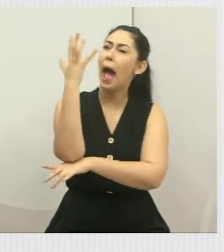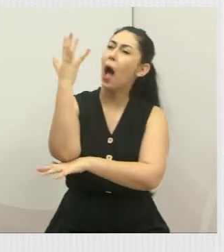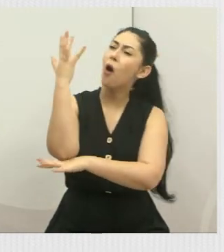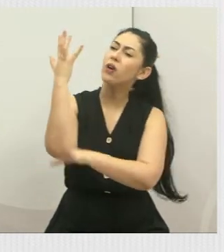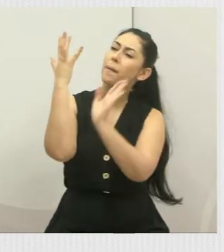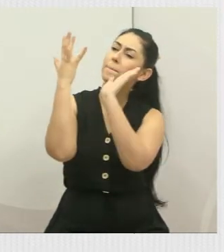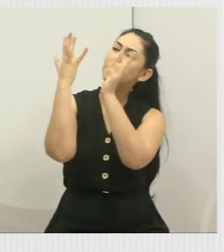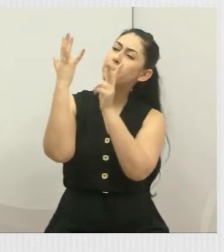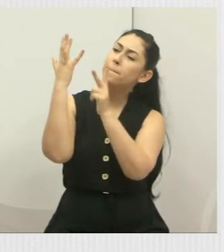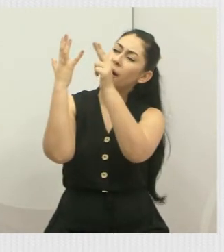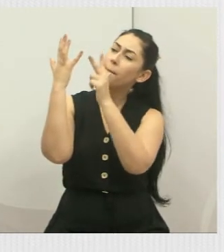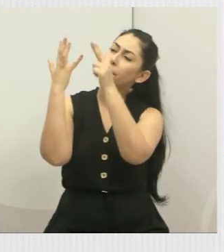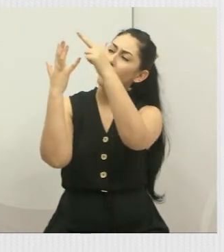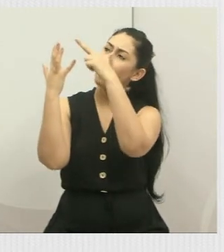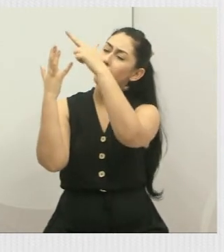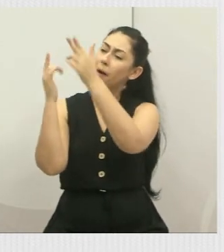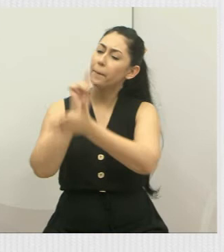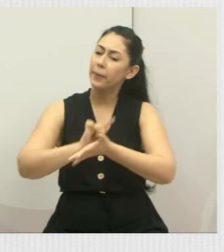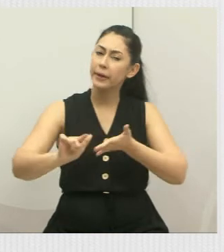varrição do município?